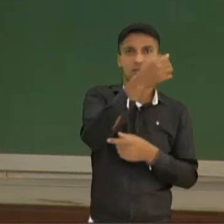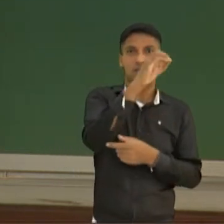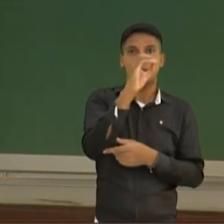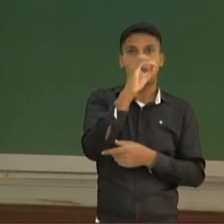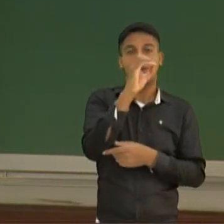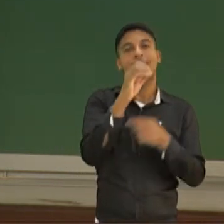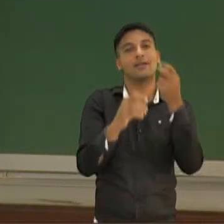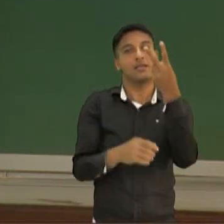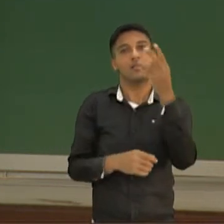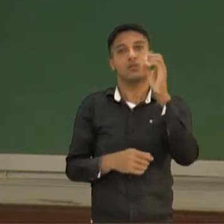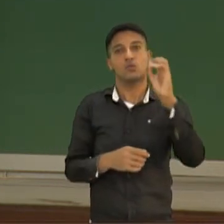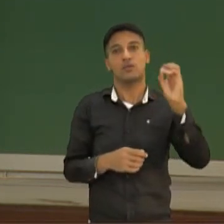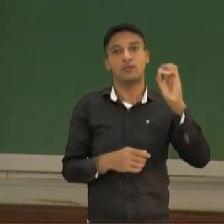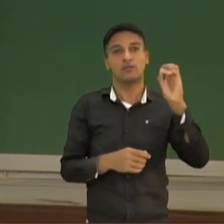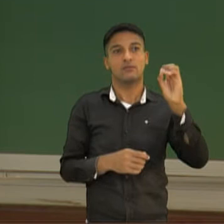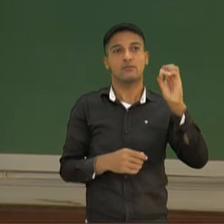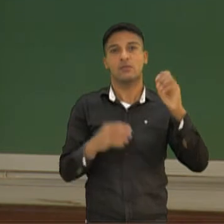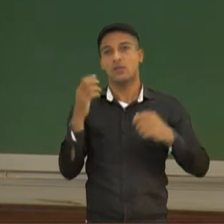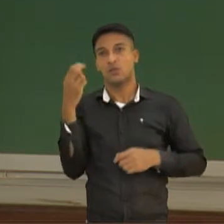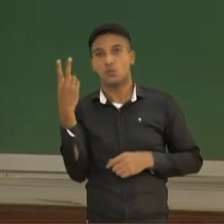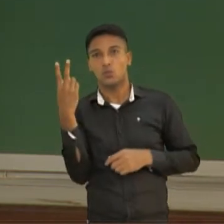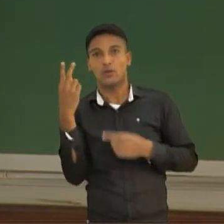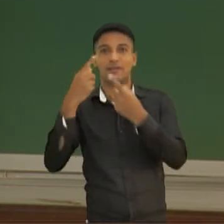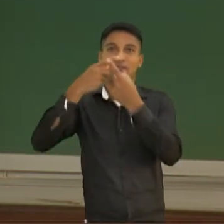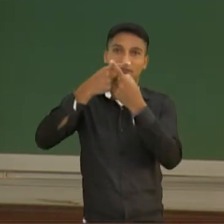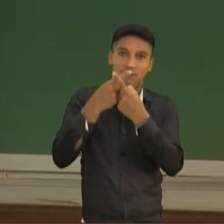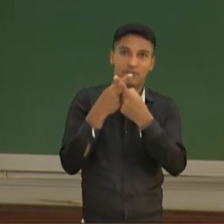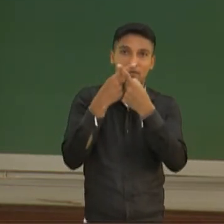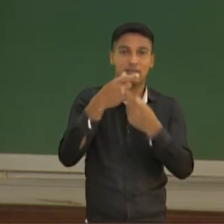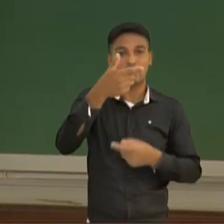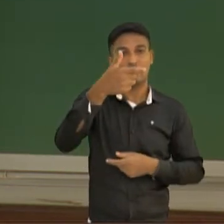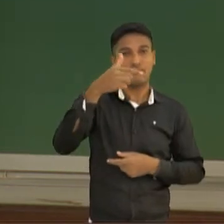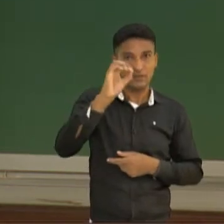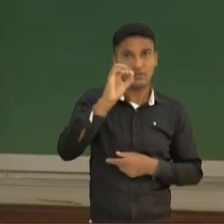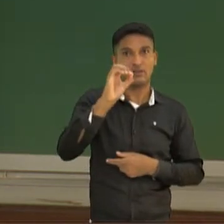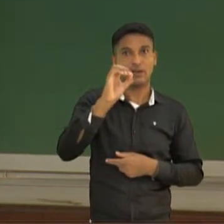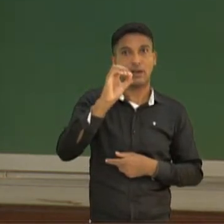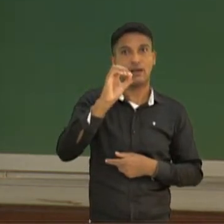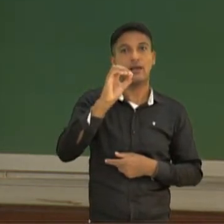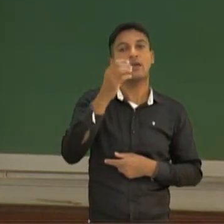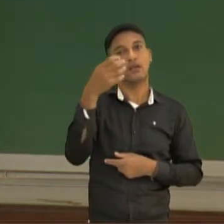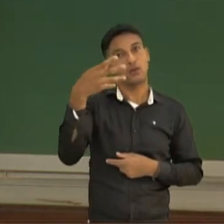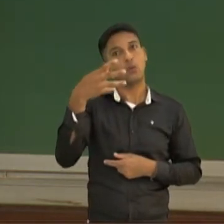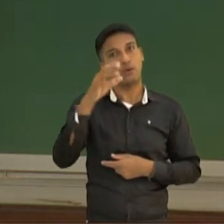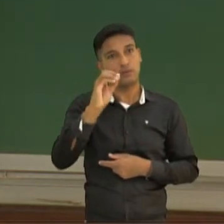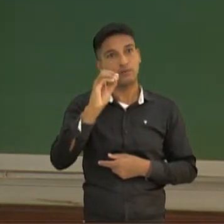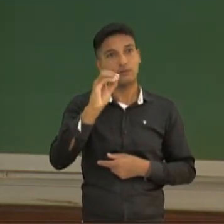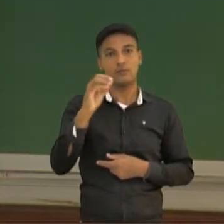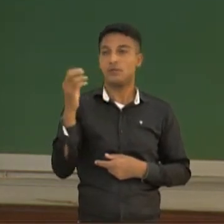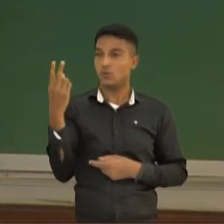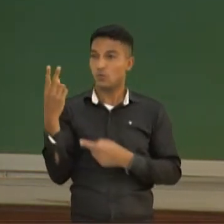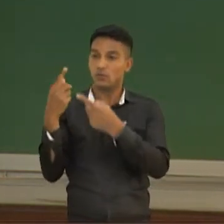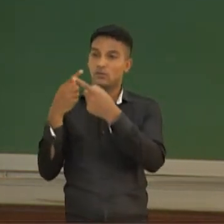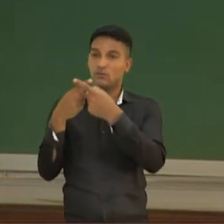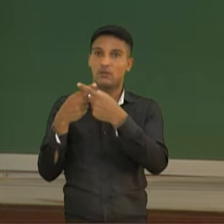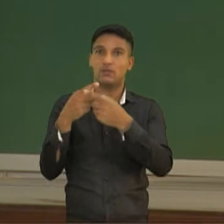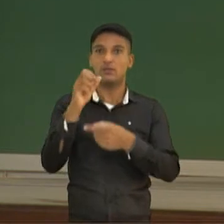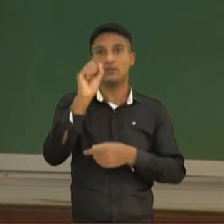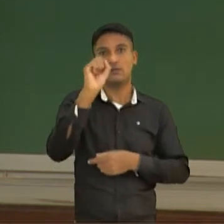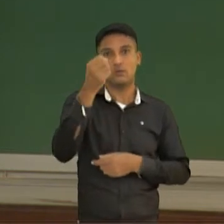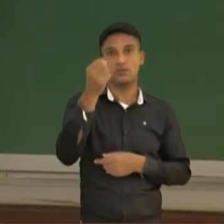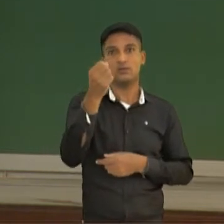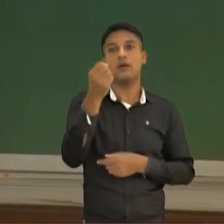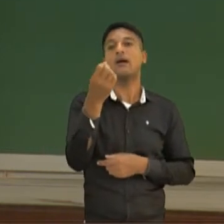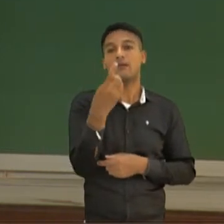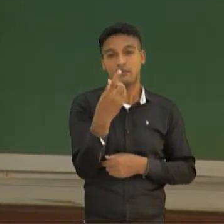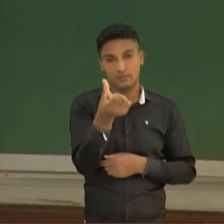200. 2 vezes 20? 40. 2 vezes 8, 16. E daí eu faço o quê? 200